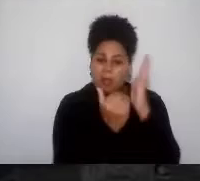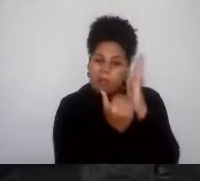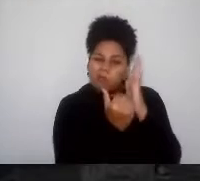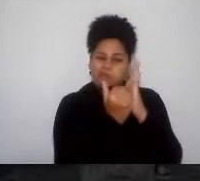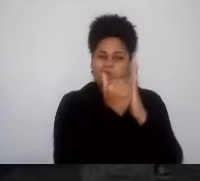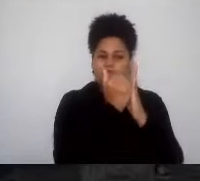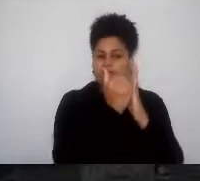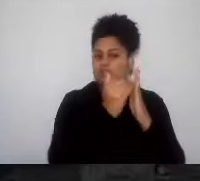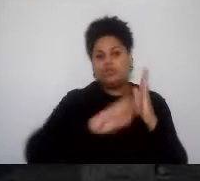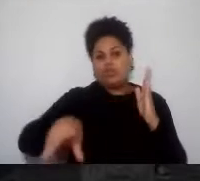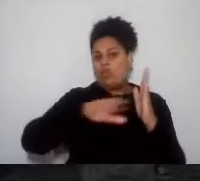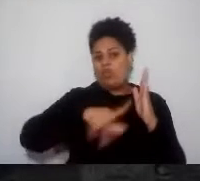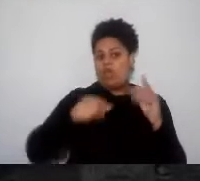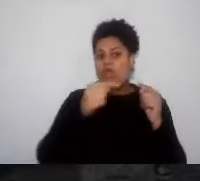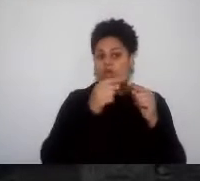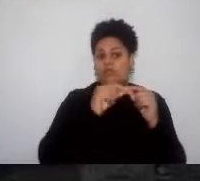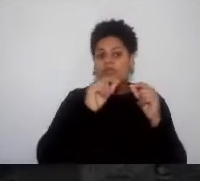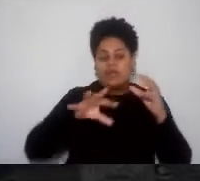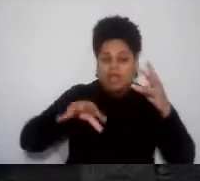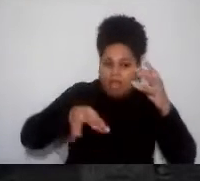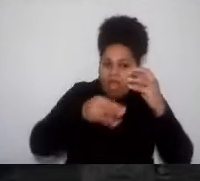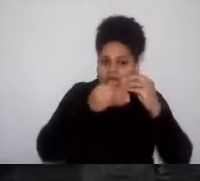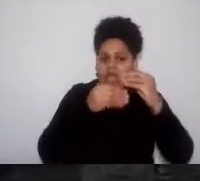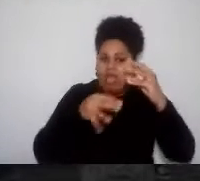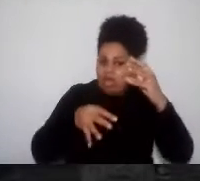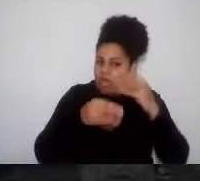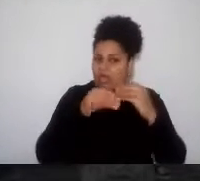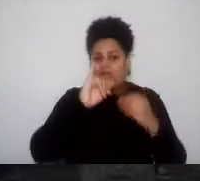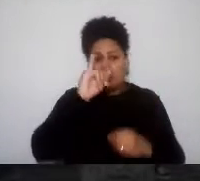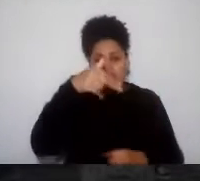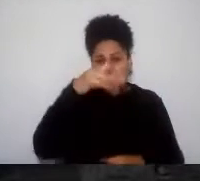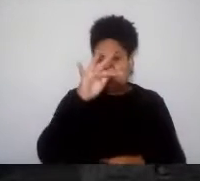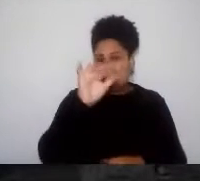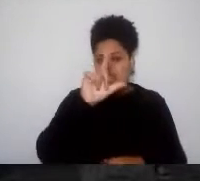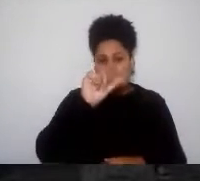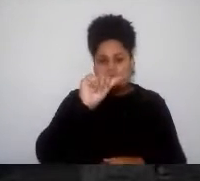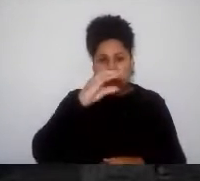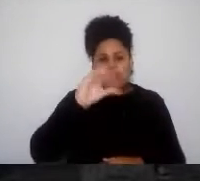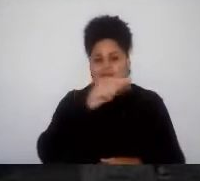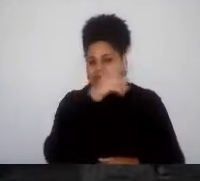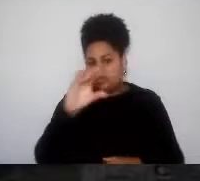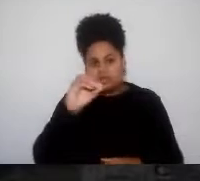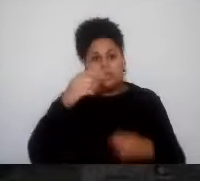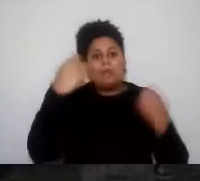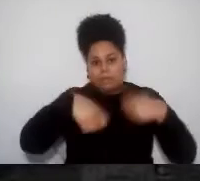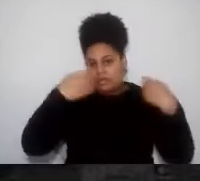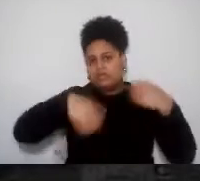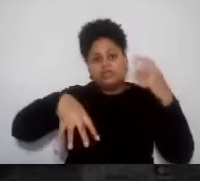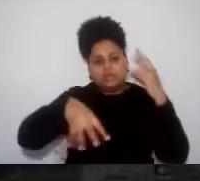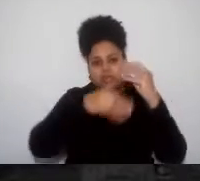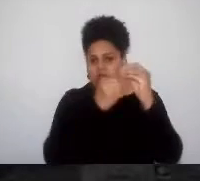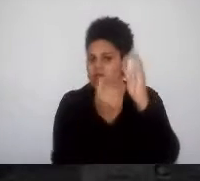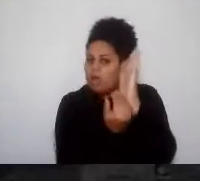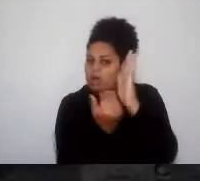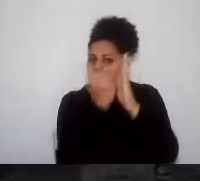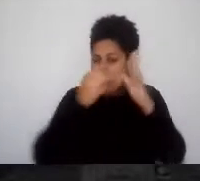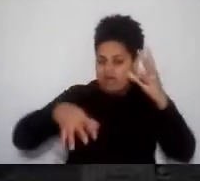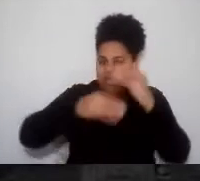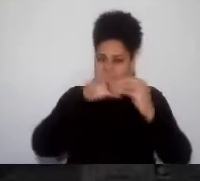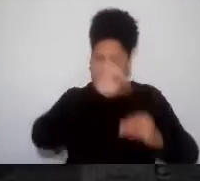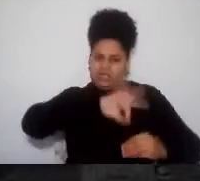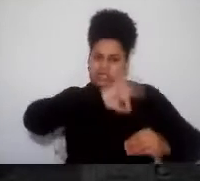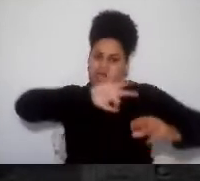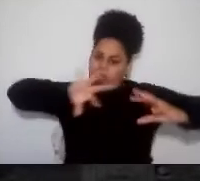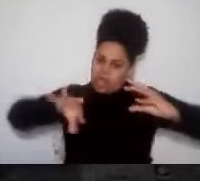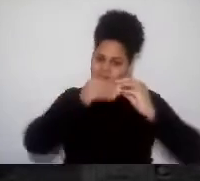resistência de que nem quererem repor, né, o índice inflacionário. Então, a gente está se preparando para esse enfrentamento. E